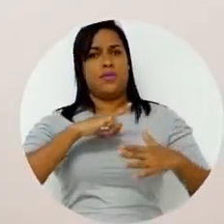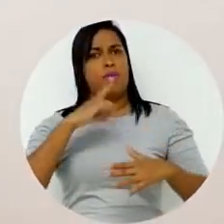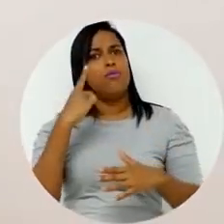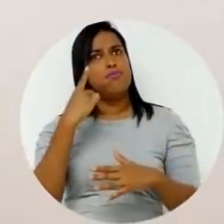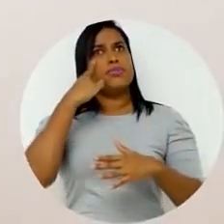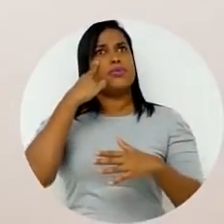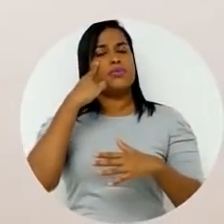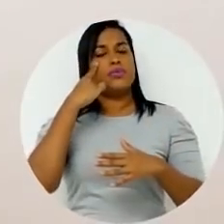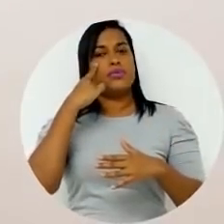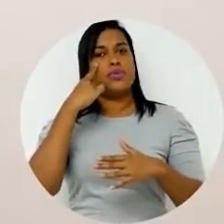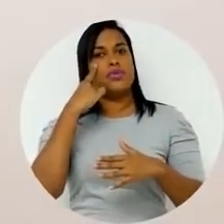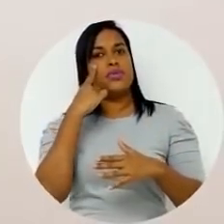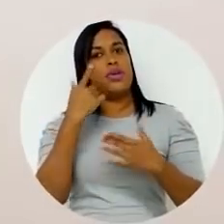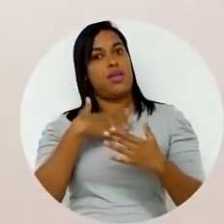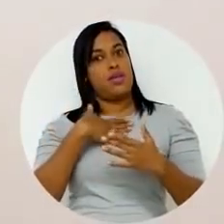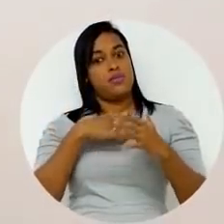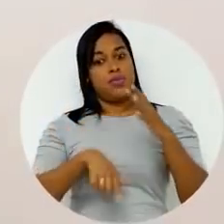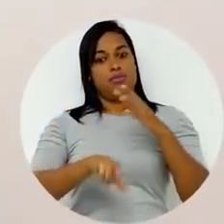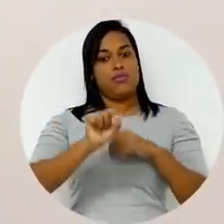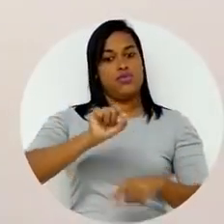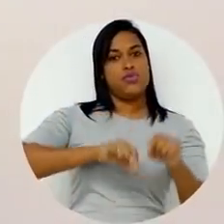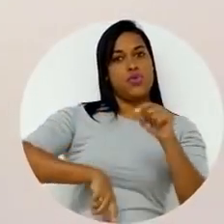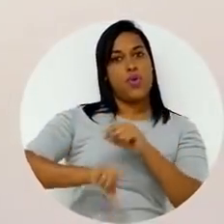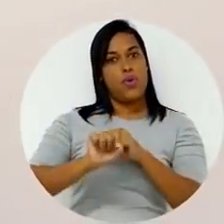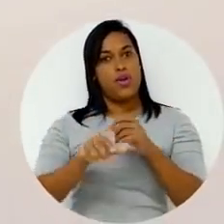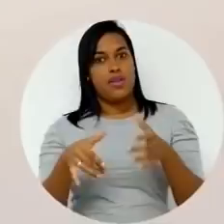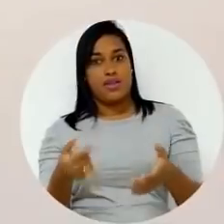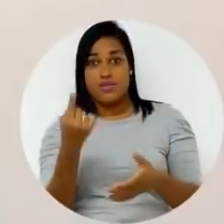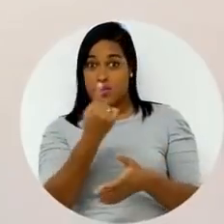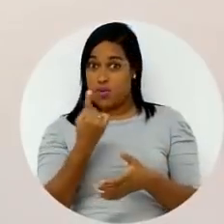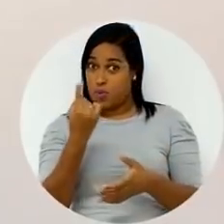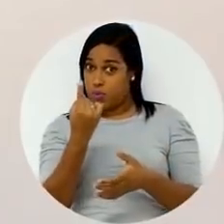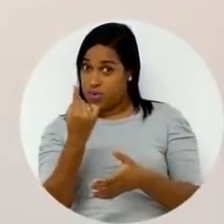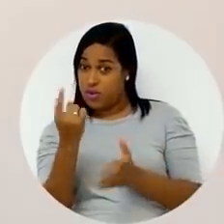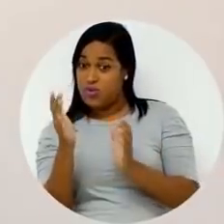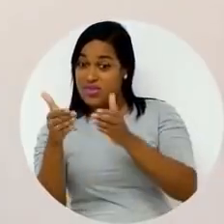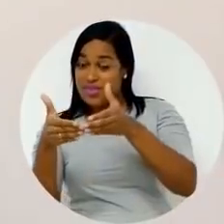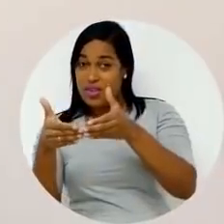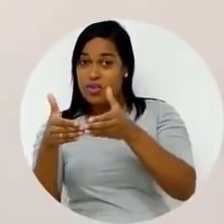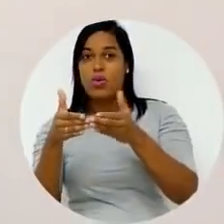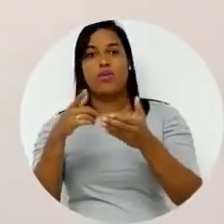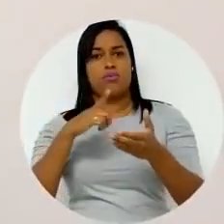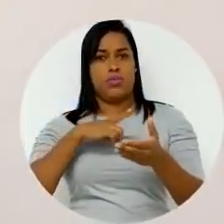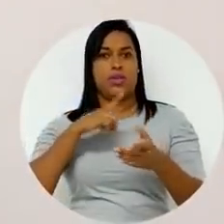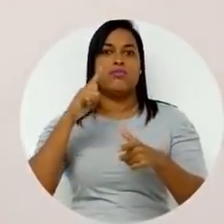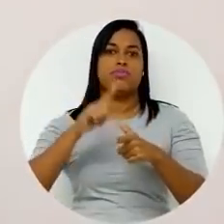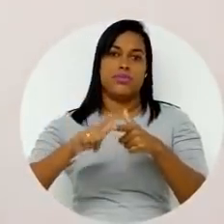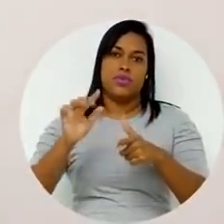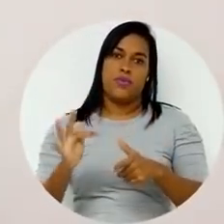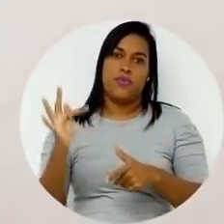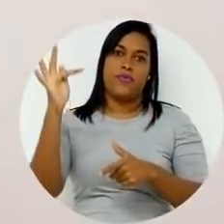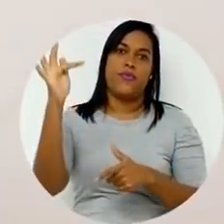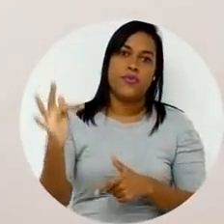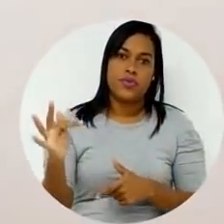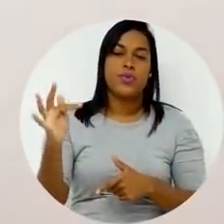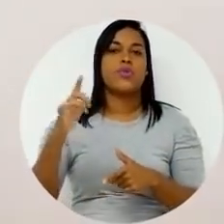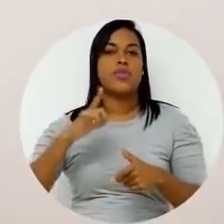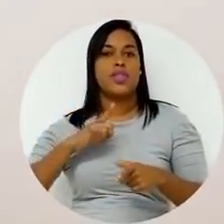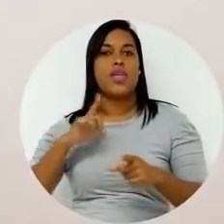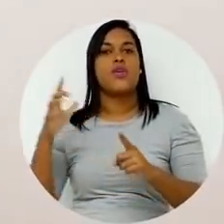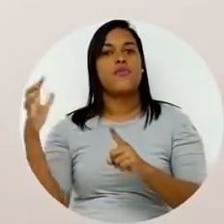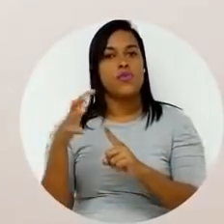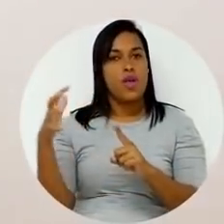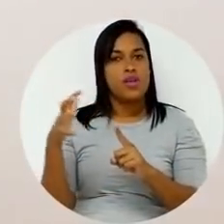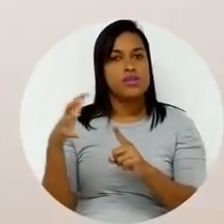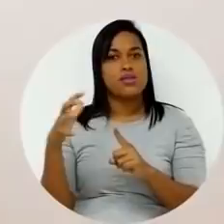tenha consciência de que as decisões tomadas em um setor terão consequências para outros setores,